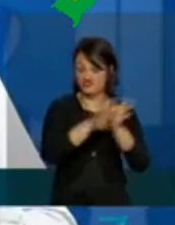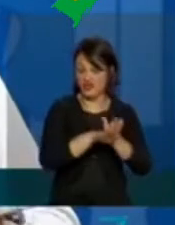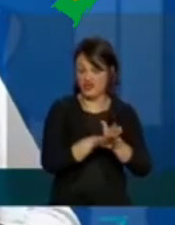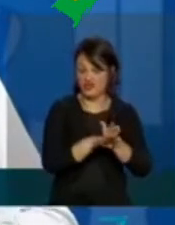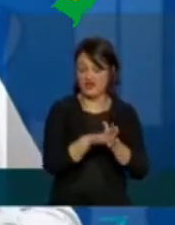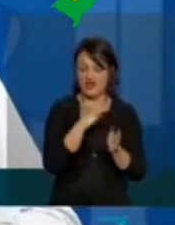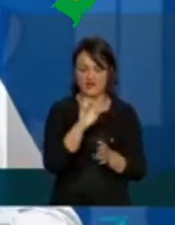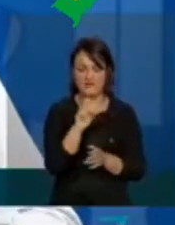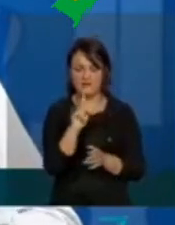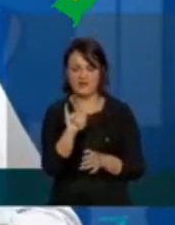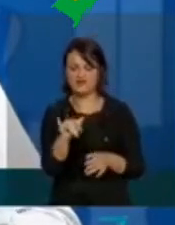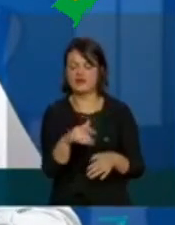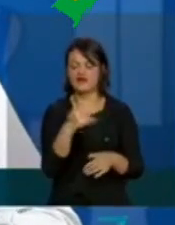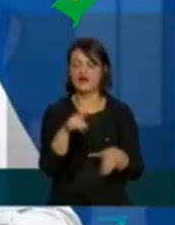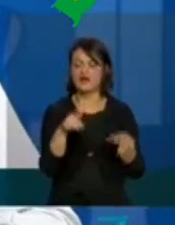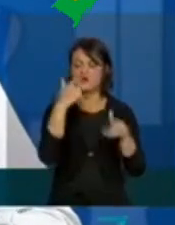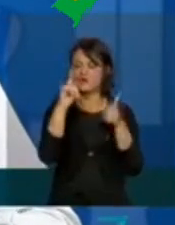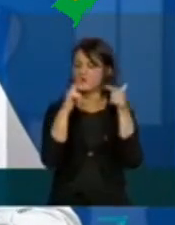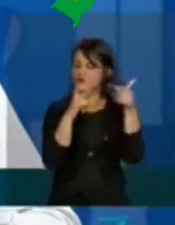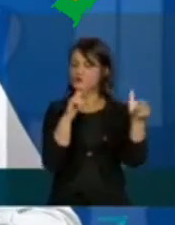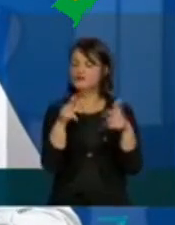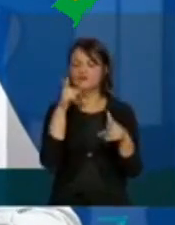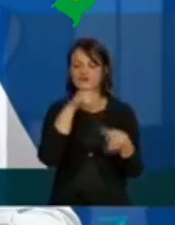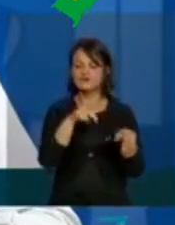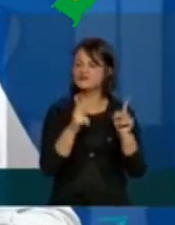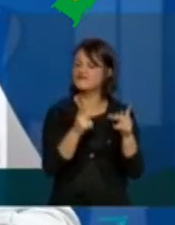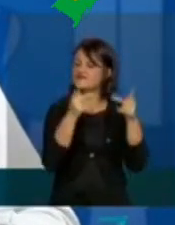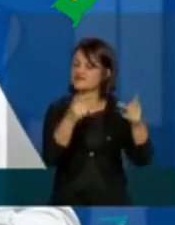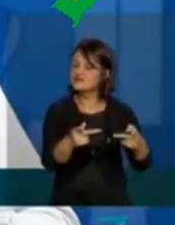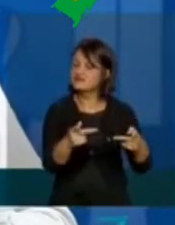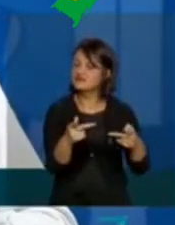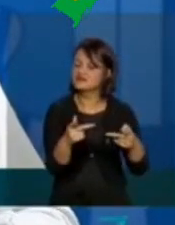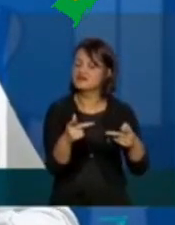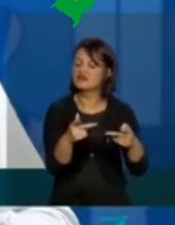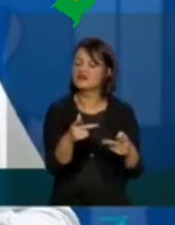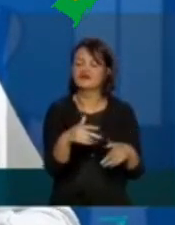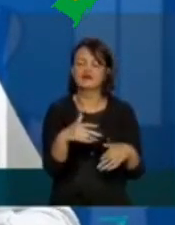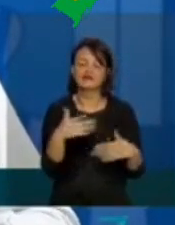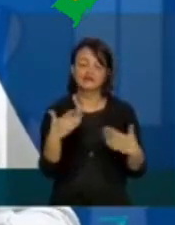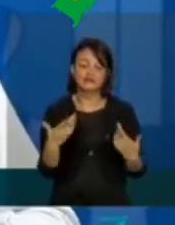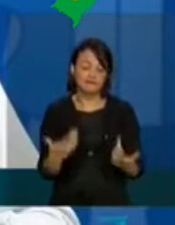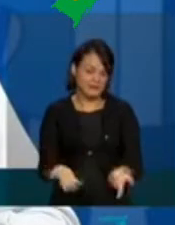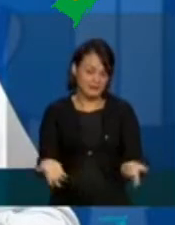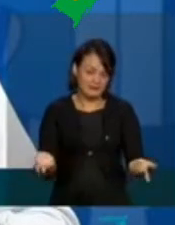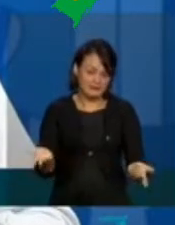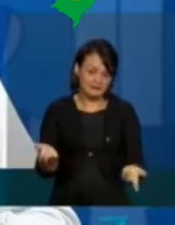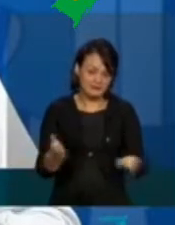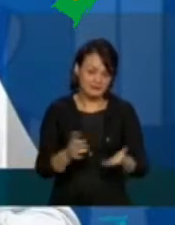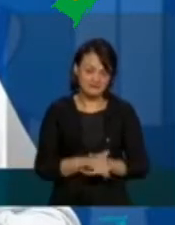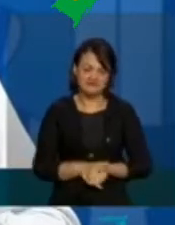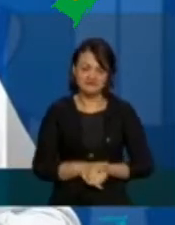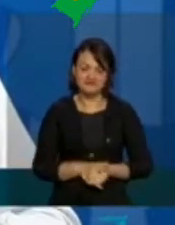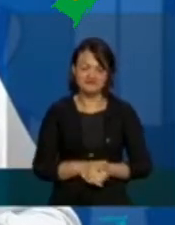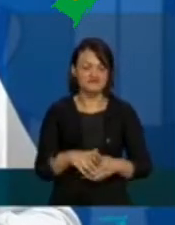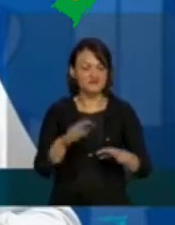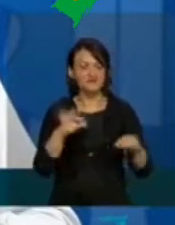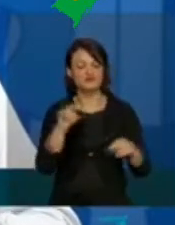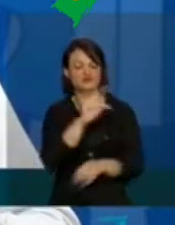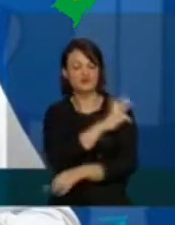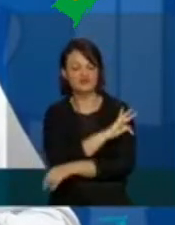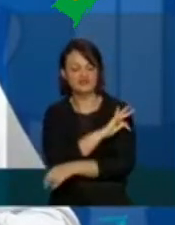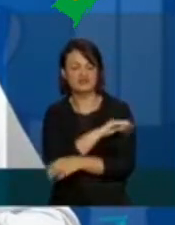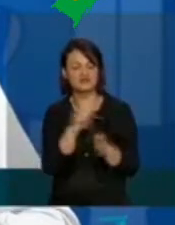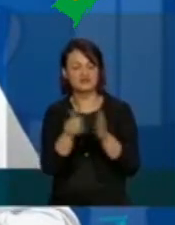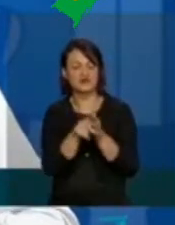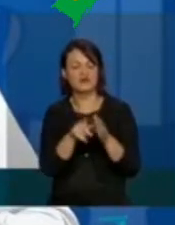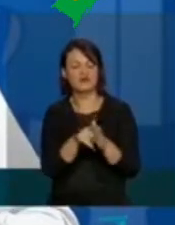mais EPIs e conseguirmos para poder até fazer visitas para alguns, enfim, os meus técnicos de